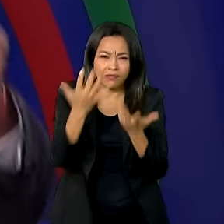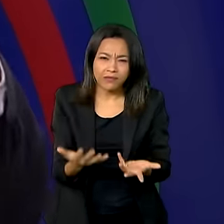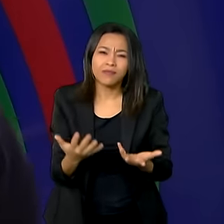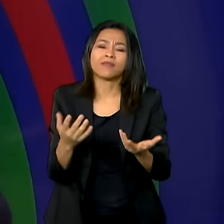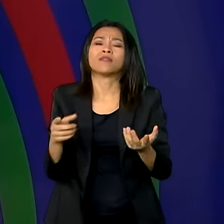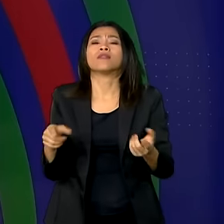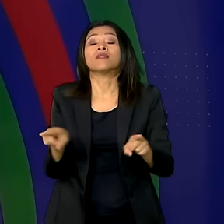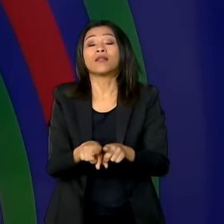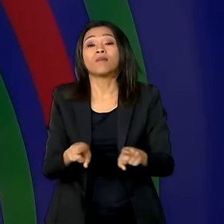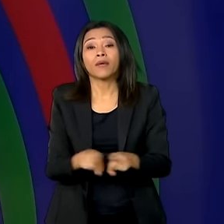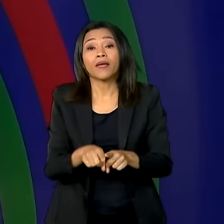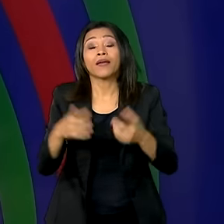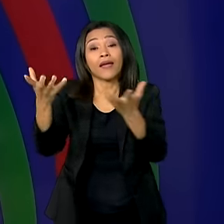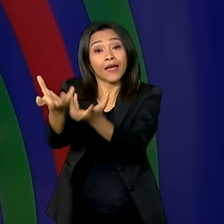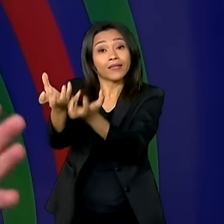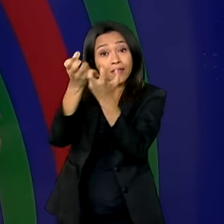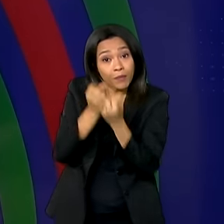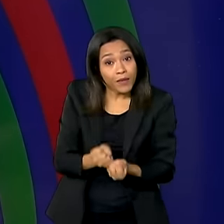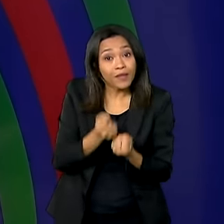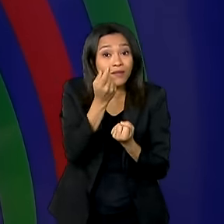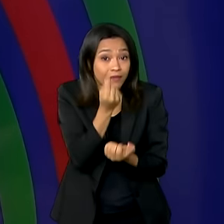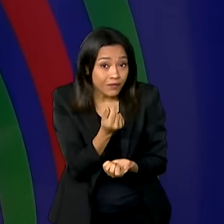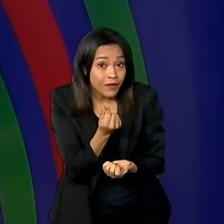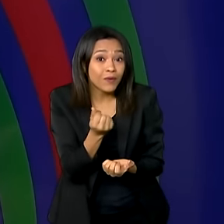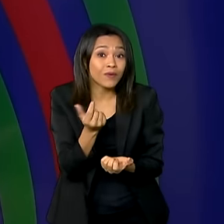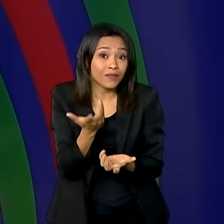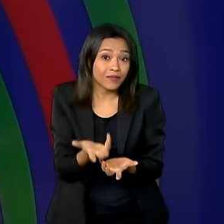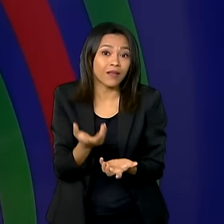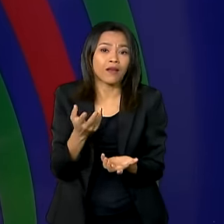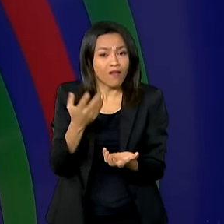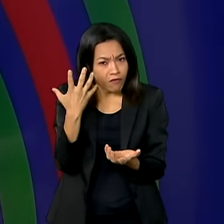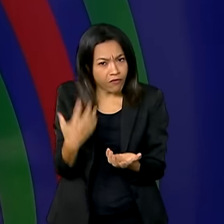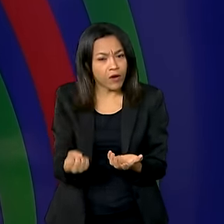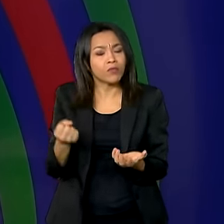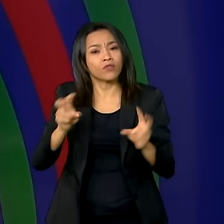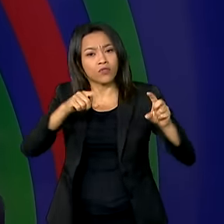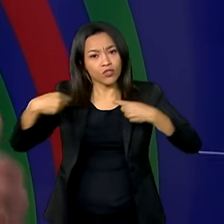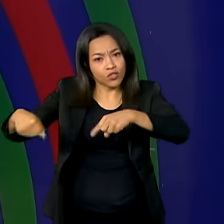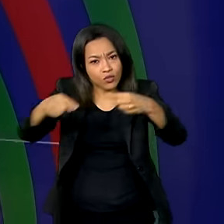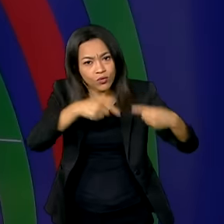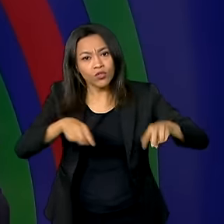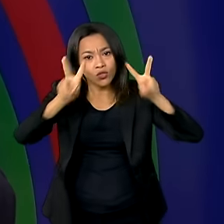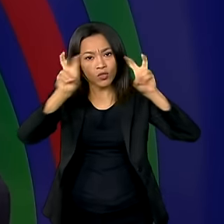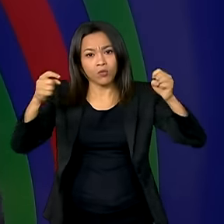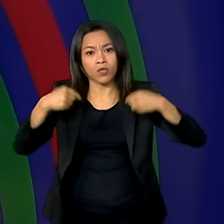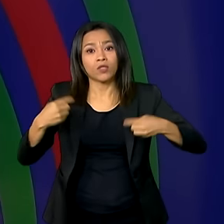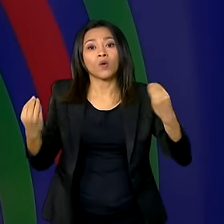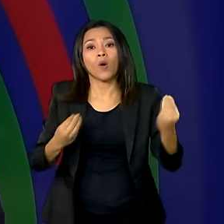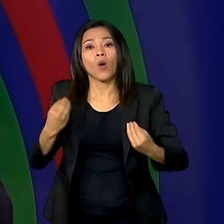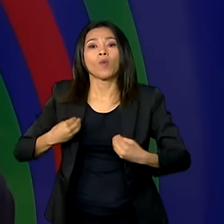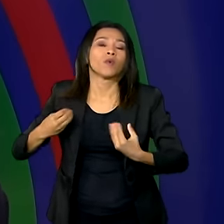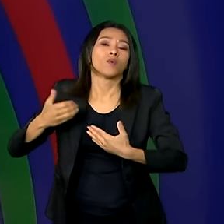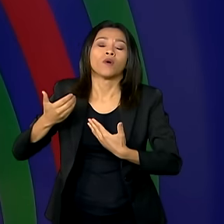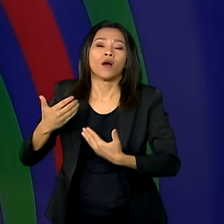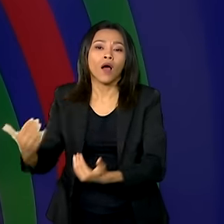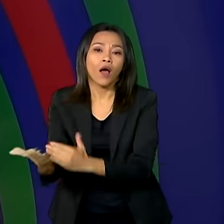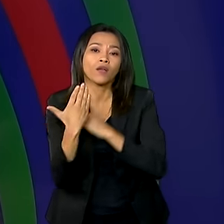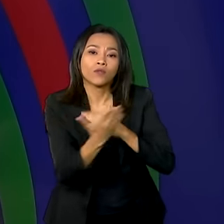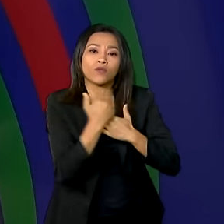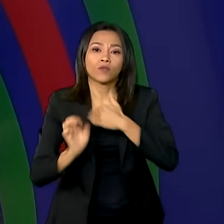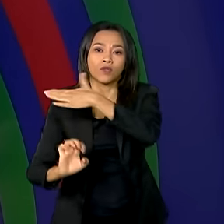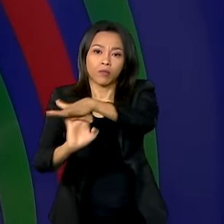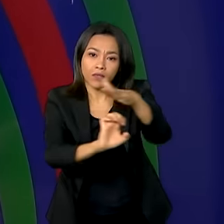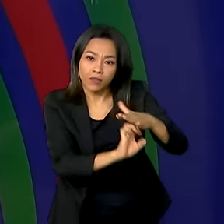climáticas, recebendo recursos para isso. Vamos tratar disso nessa mesa, que é a iniciativa dos empresários, da sociedade civil, dos